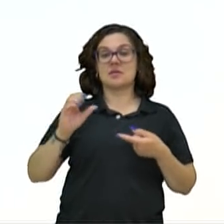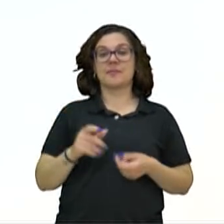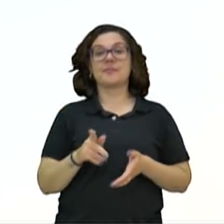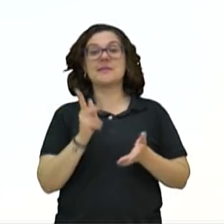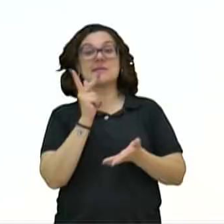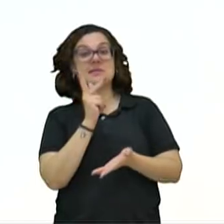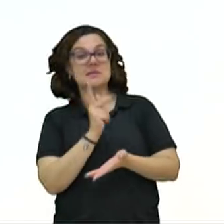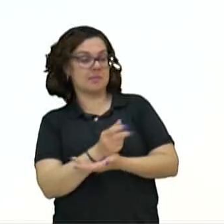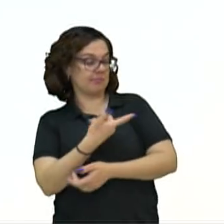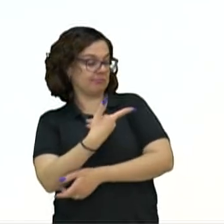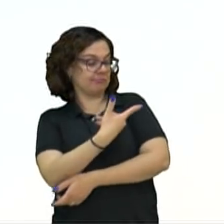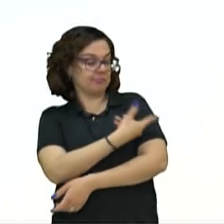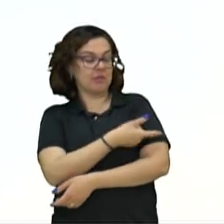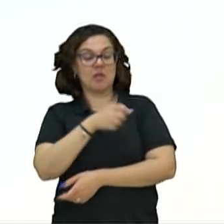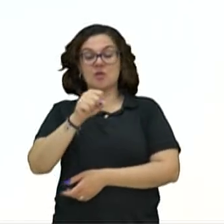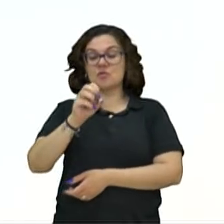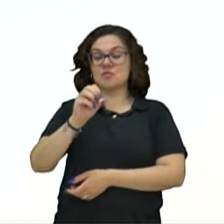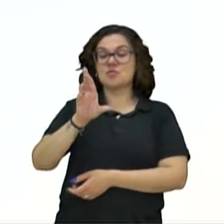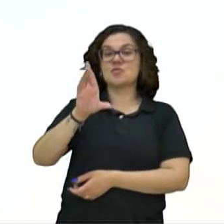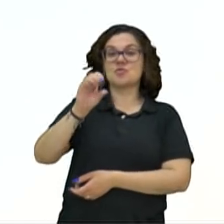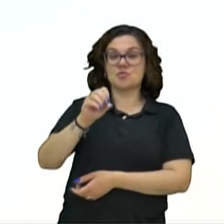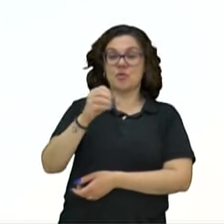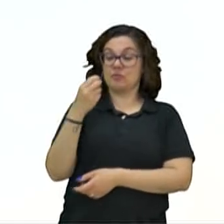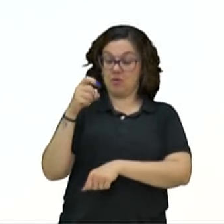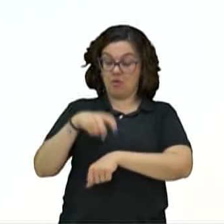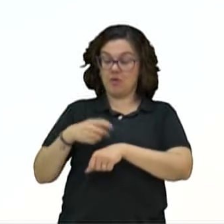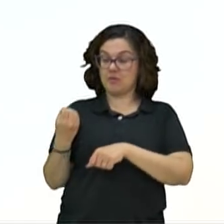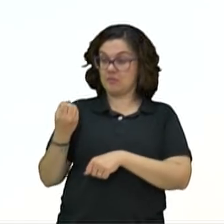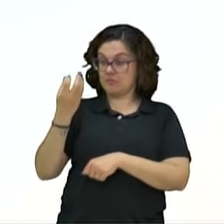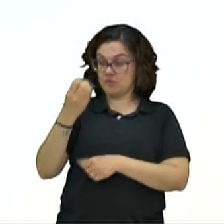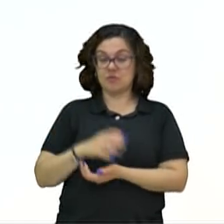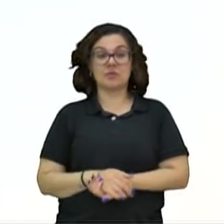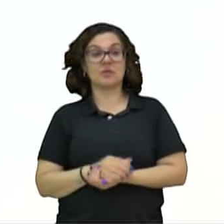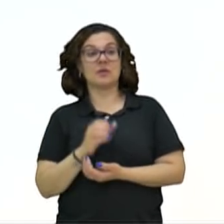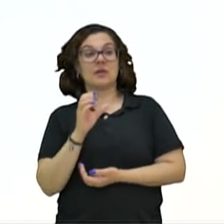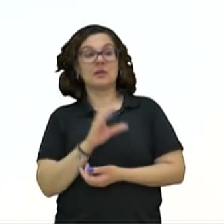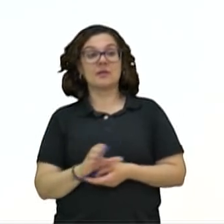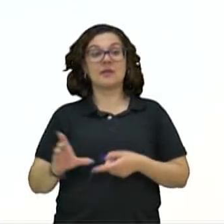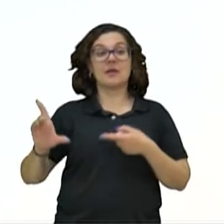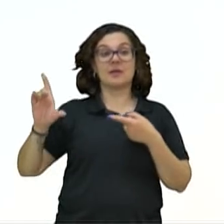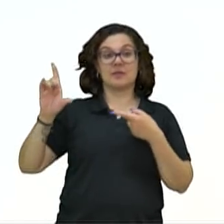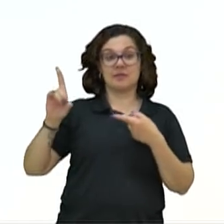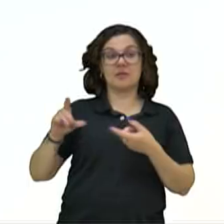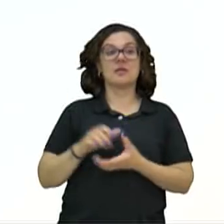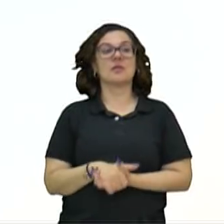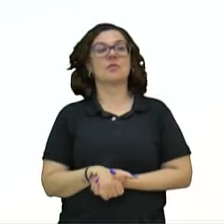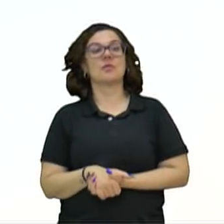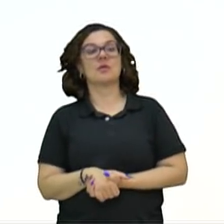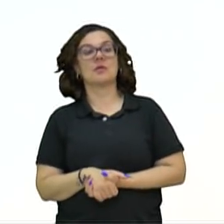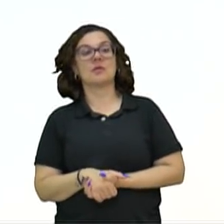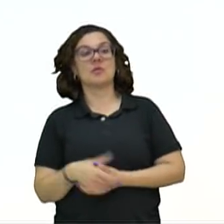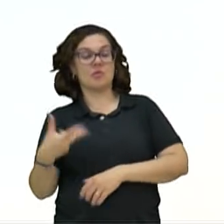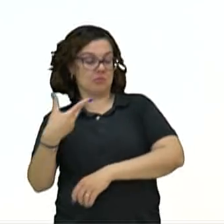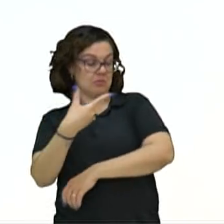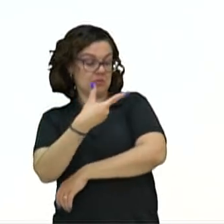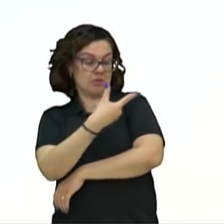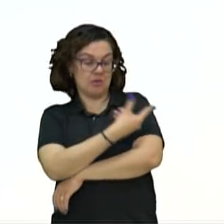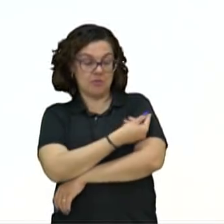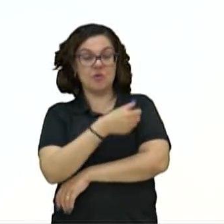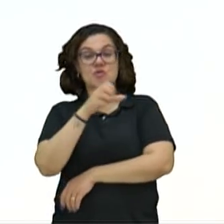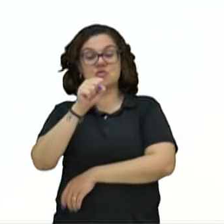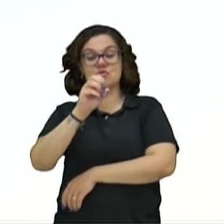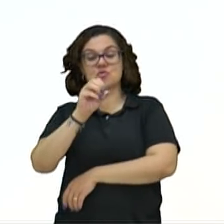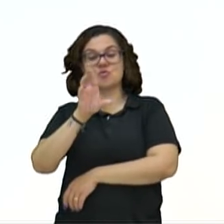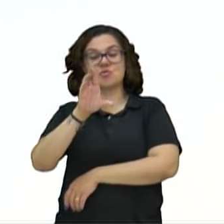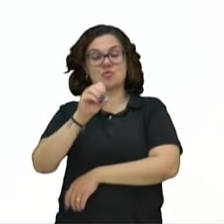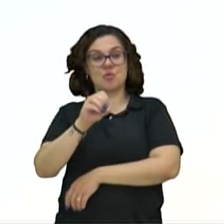tome o soro terapêutico na hora dela ir viajar? Ou a D, tome o soro terapêutico uns